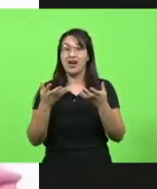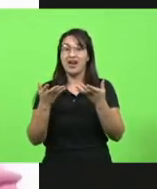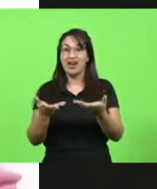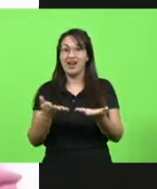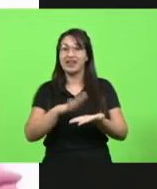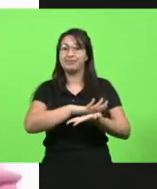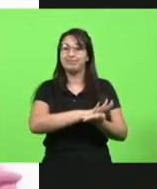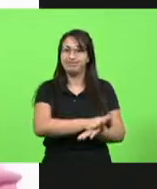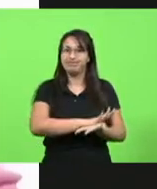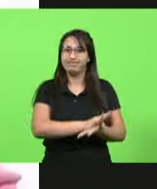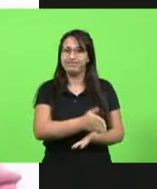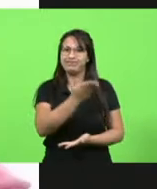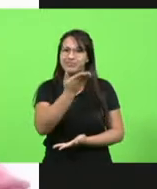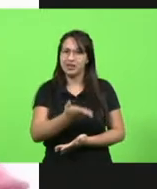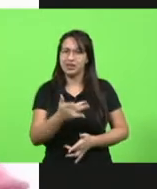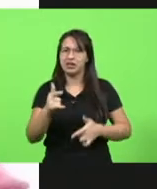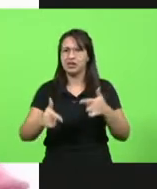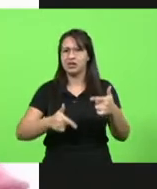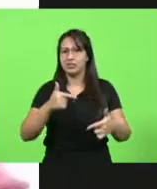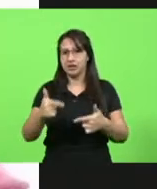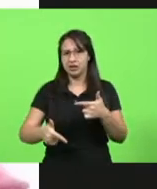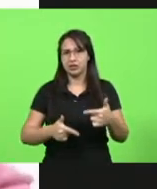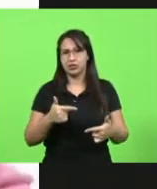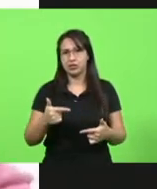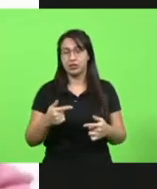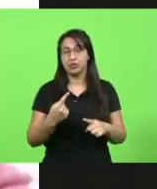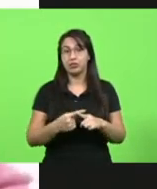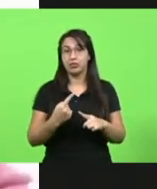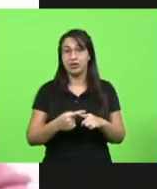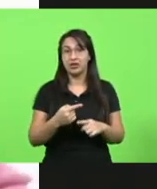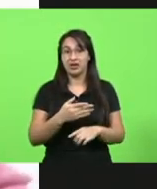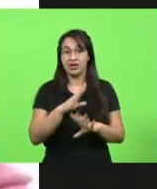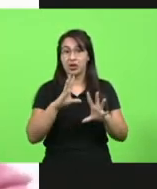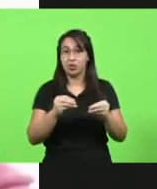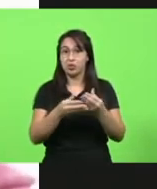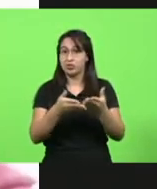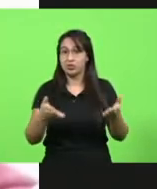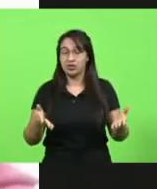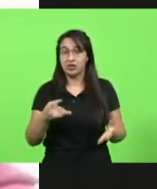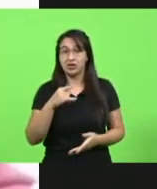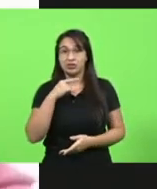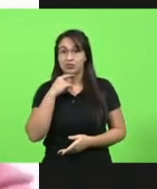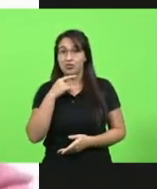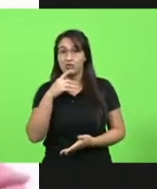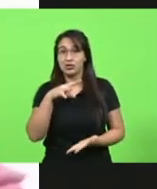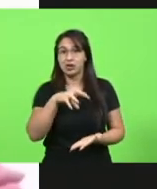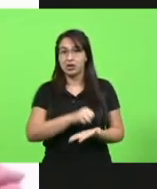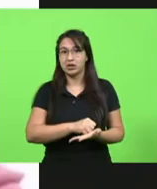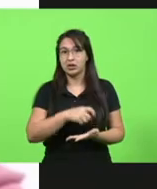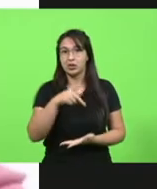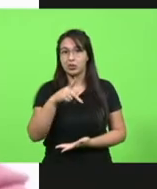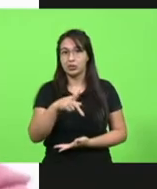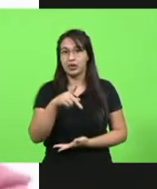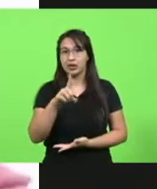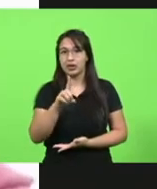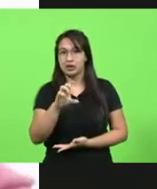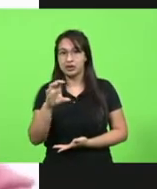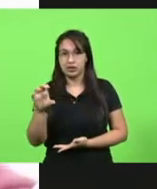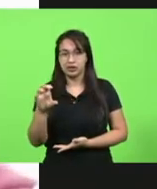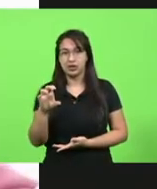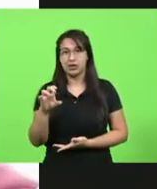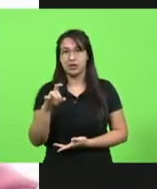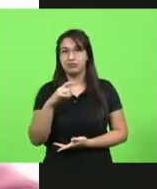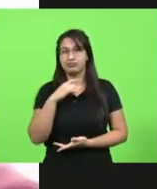os trabalhadores, porque nem todos vão ter esse cadastro no BPC, né? Então, ela não atende a